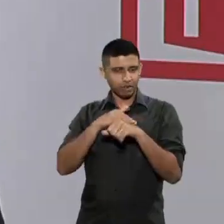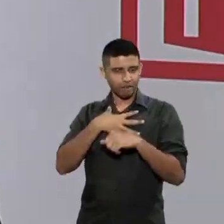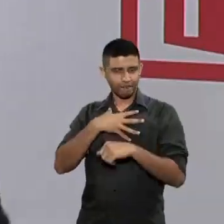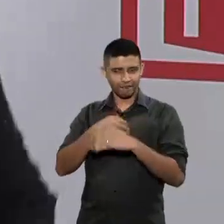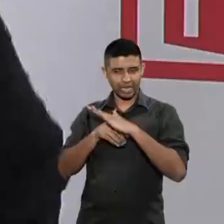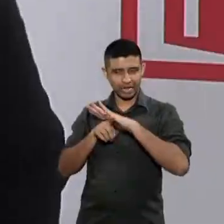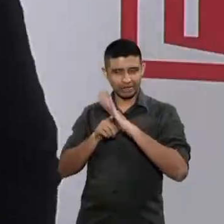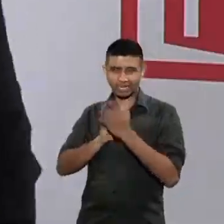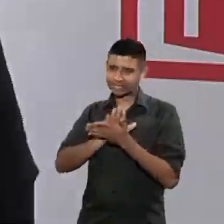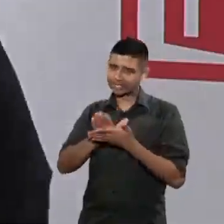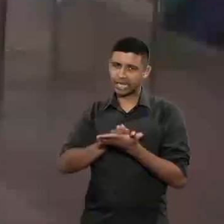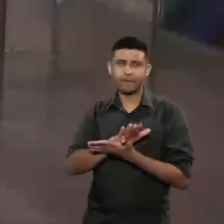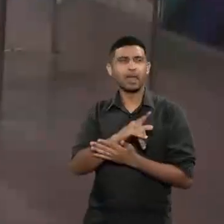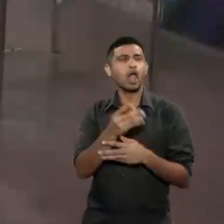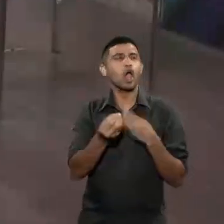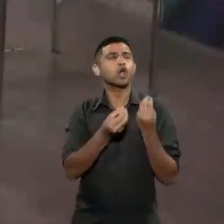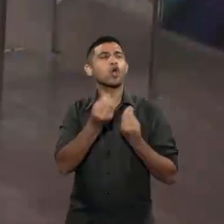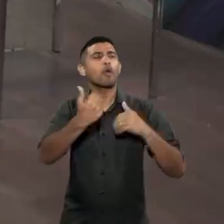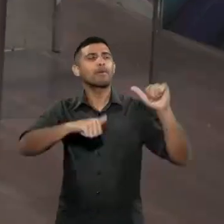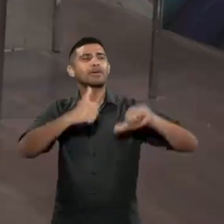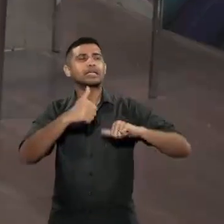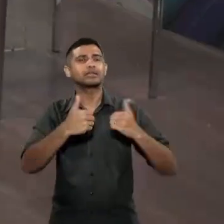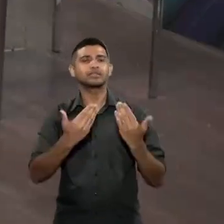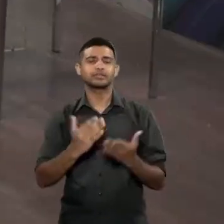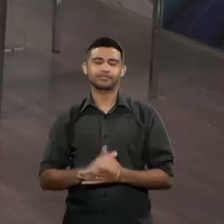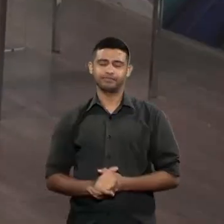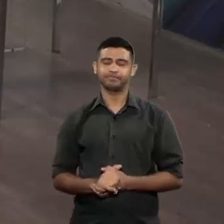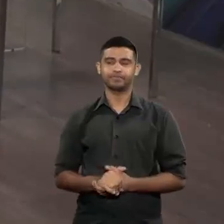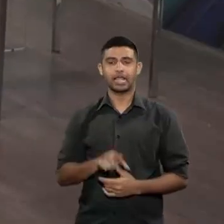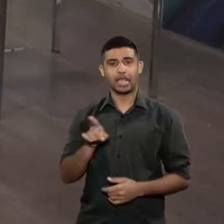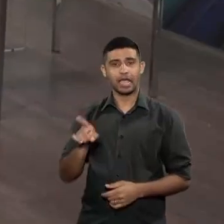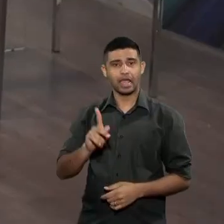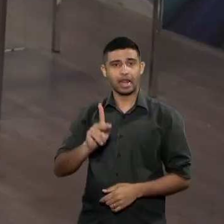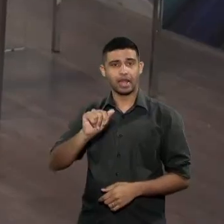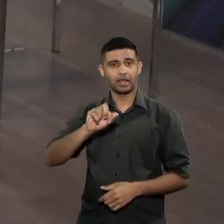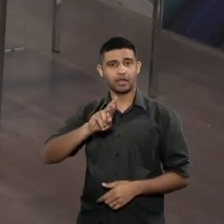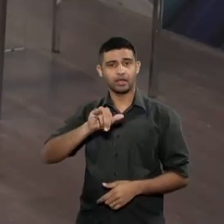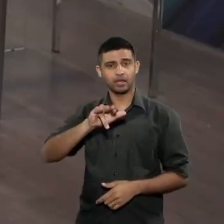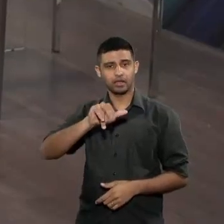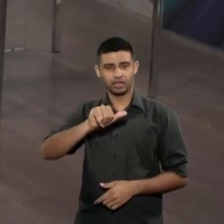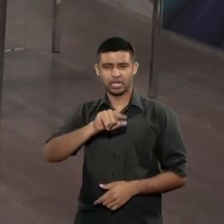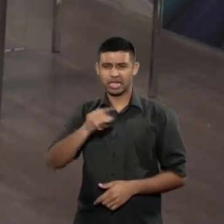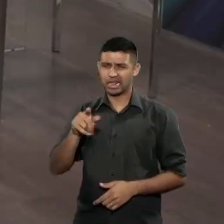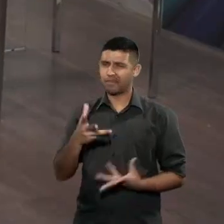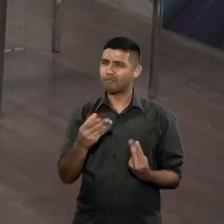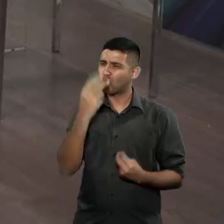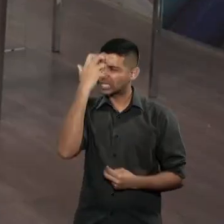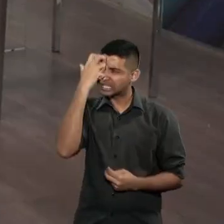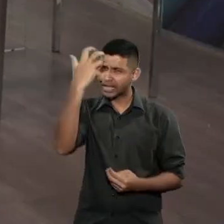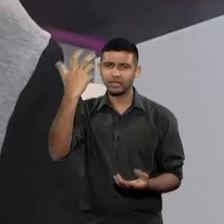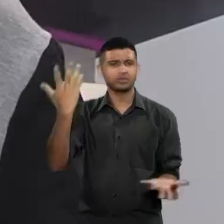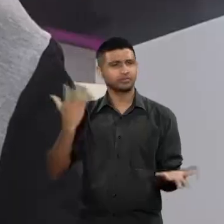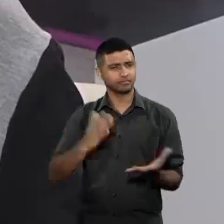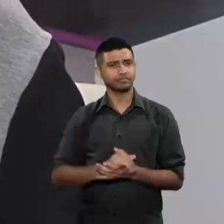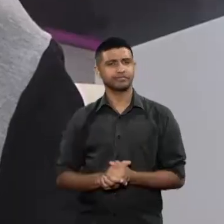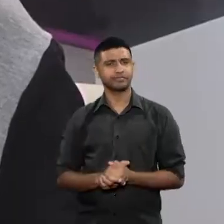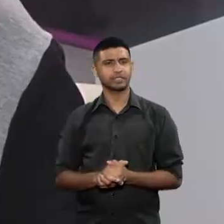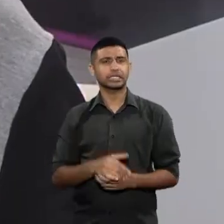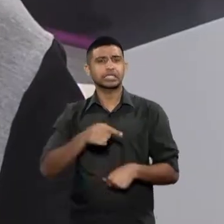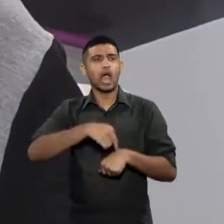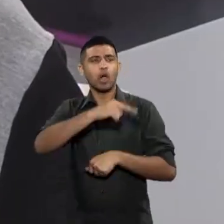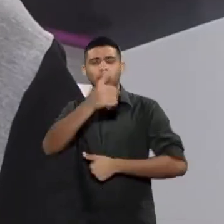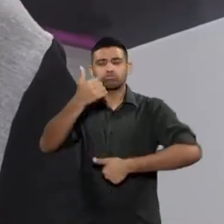Claro. Como é que foi essa avaliação, Maria do Carmo? Então, como a Karina é uma menina muito inteligente, né? E